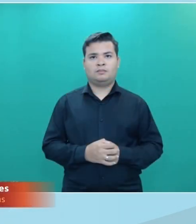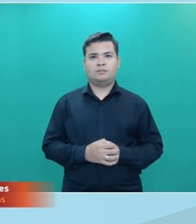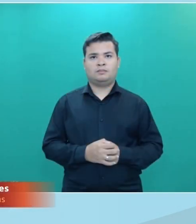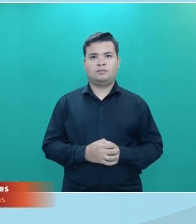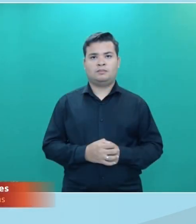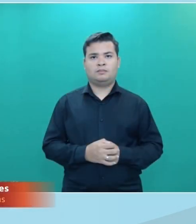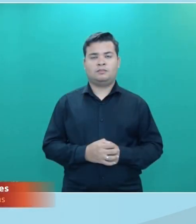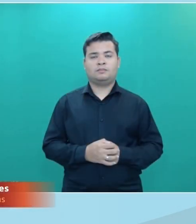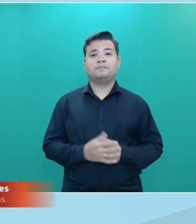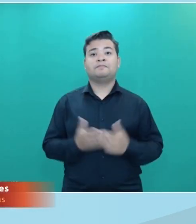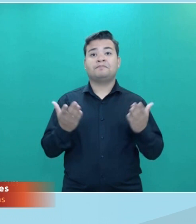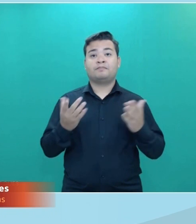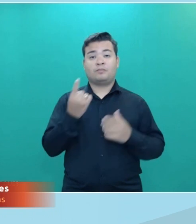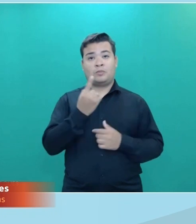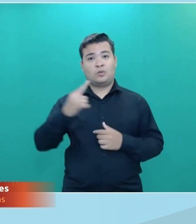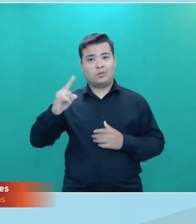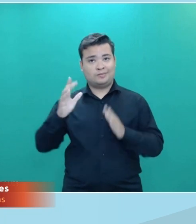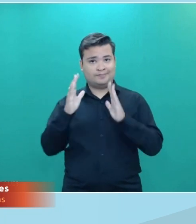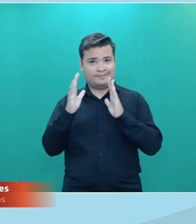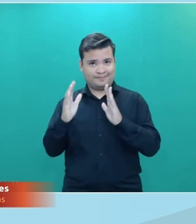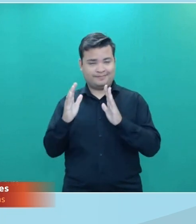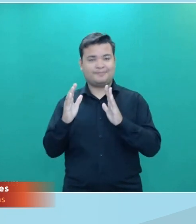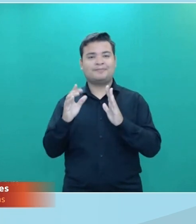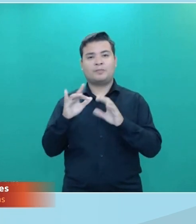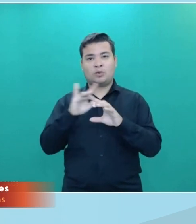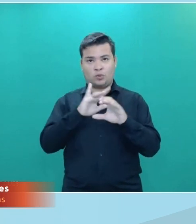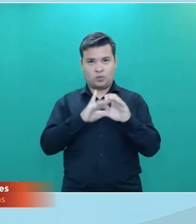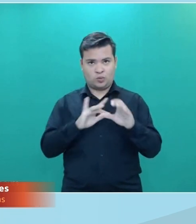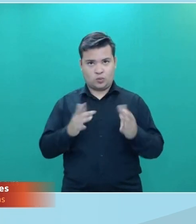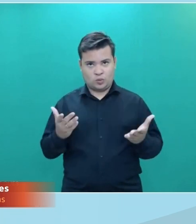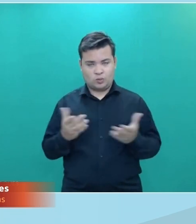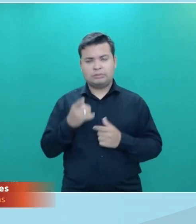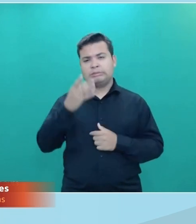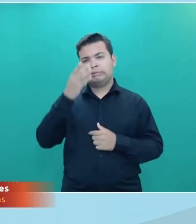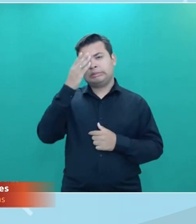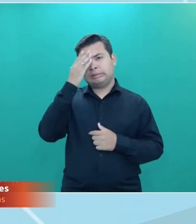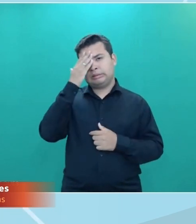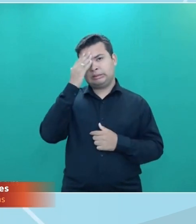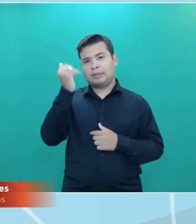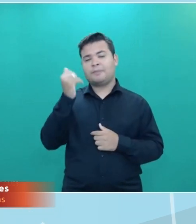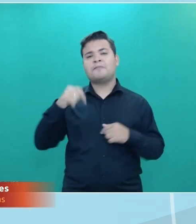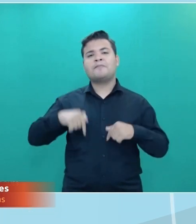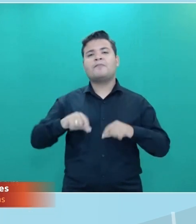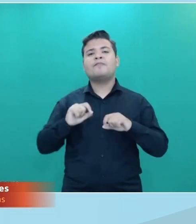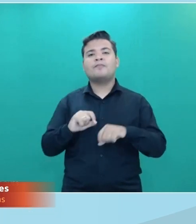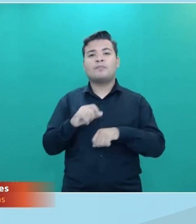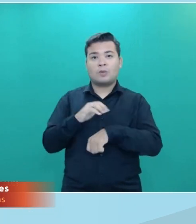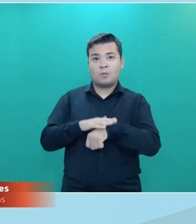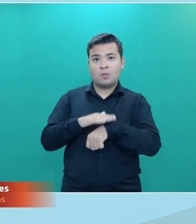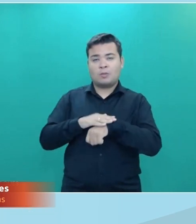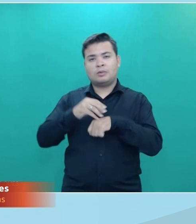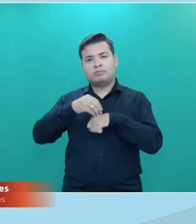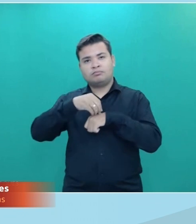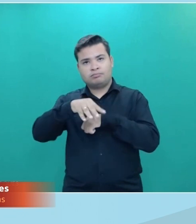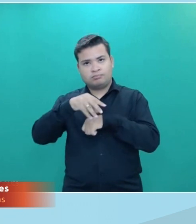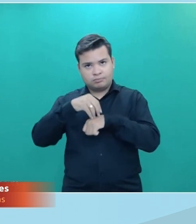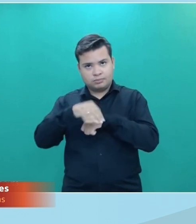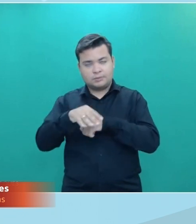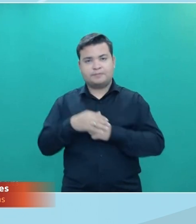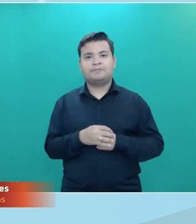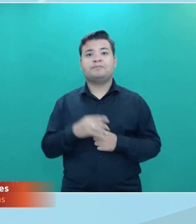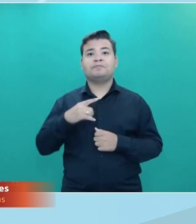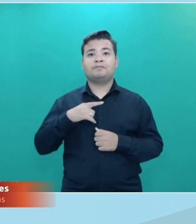Esse é o último bloco do Conexões de hoje e, como você já sabe, ele é recheado de dicas. E as